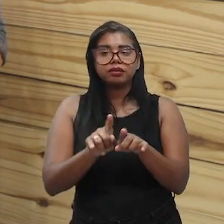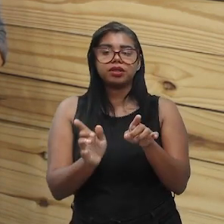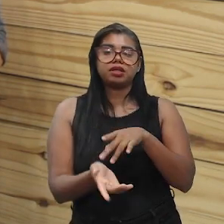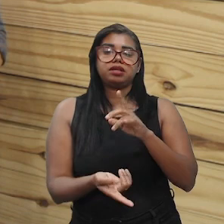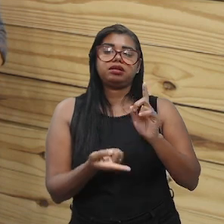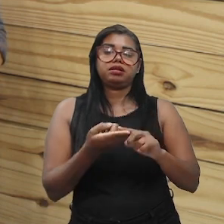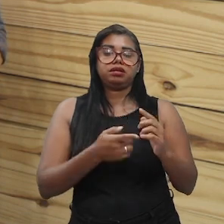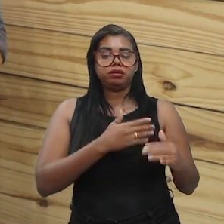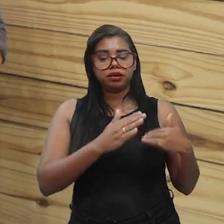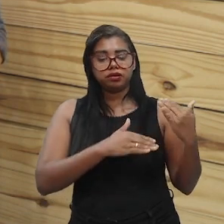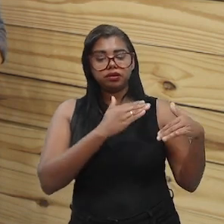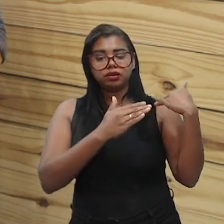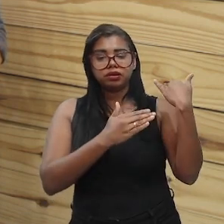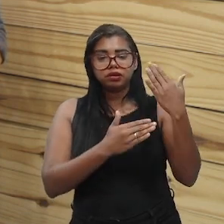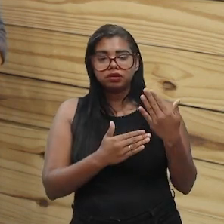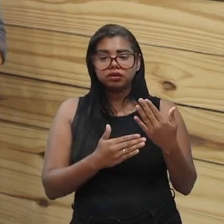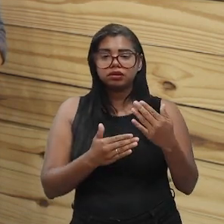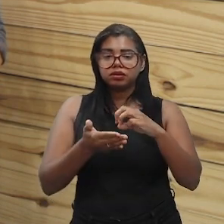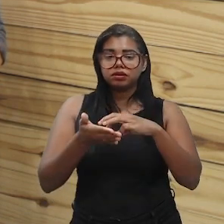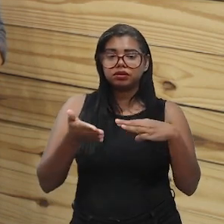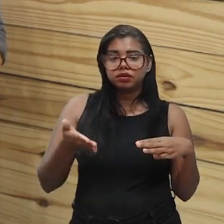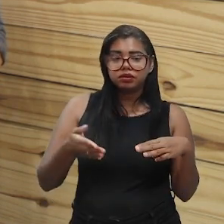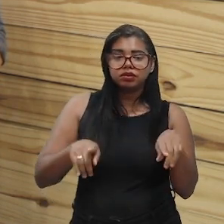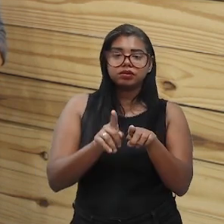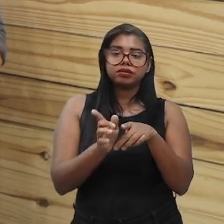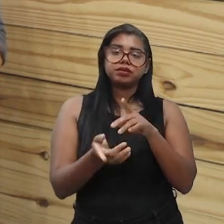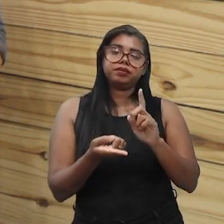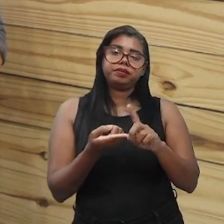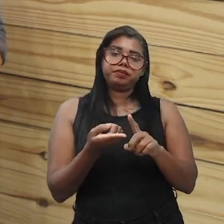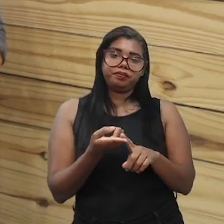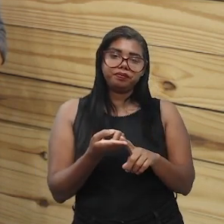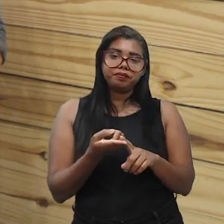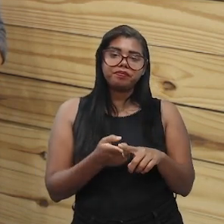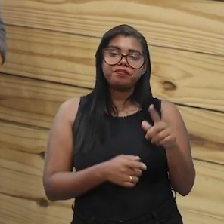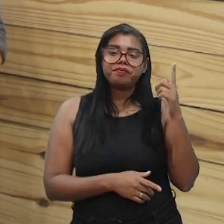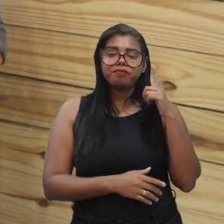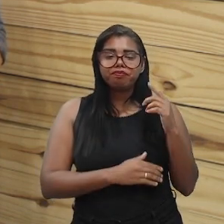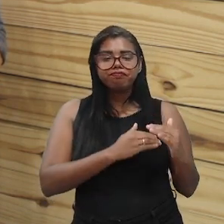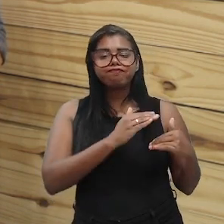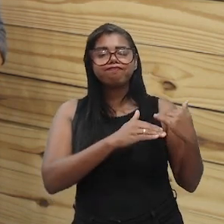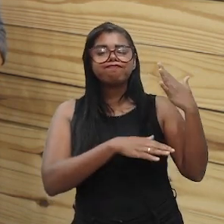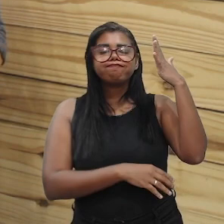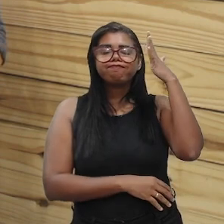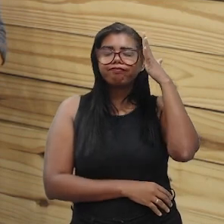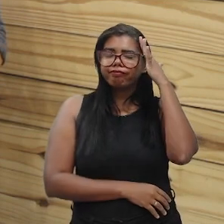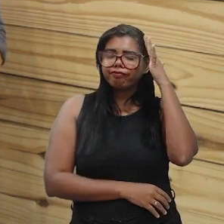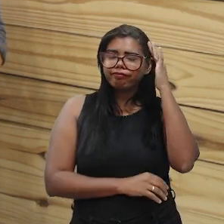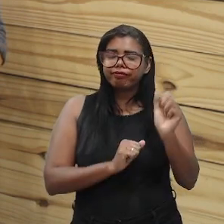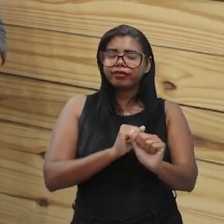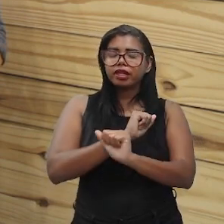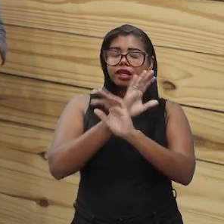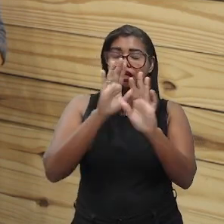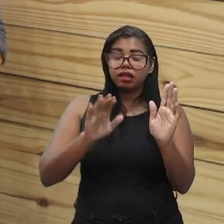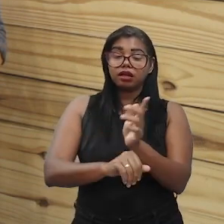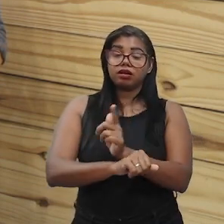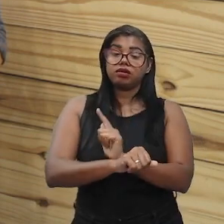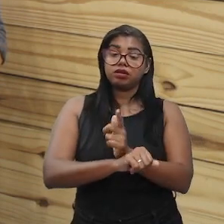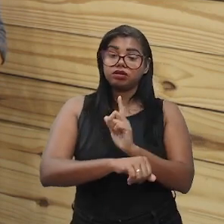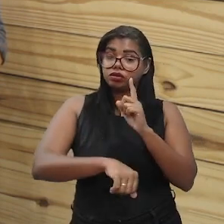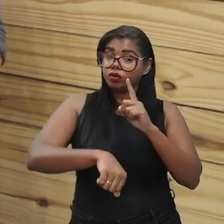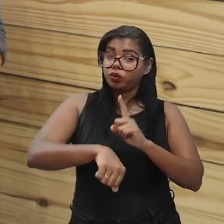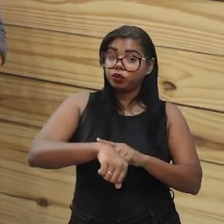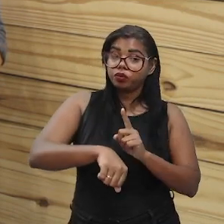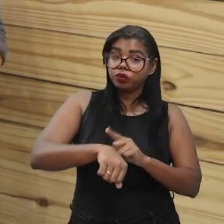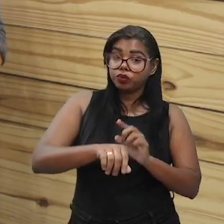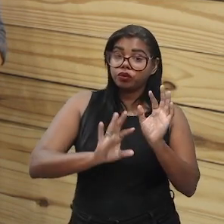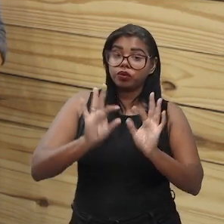você desenvolver todas as suas atividades. E a partir do momento que a gente consegue ter esse discernimento da gestão do tempo, aí a gente